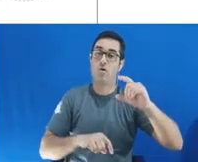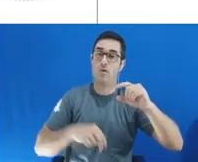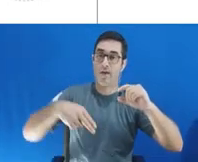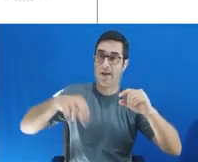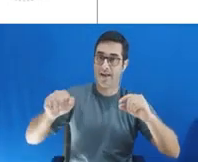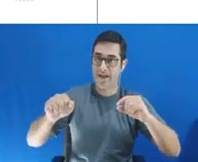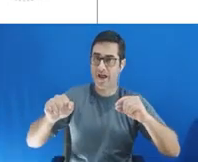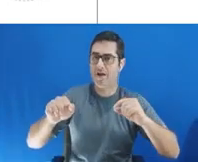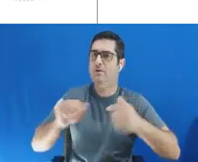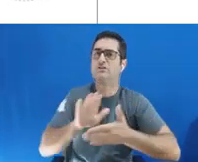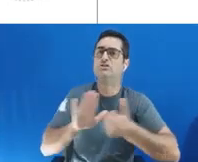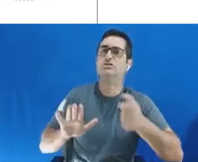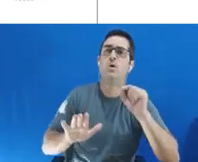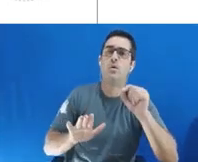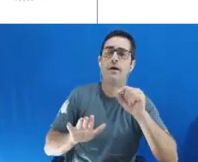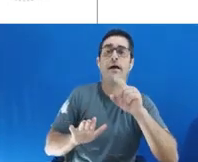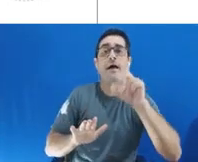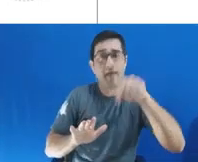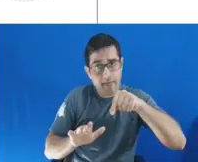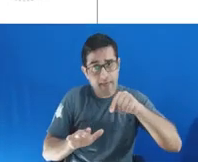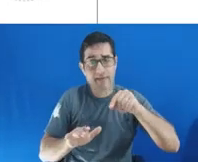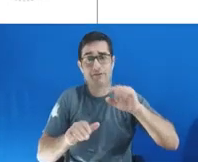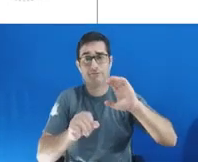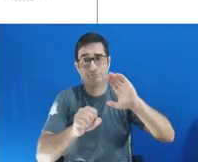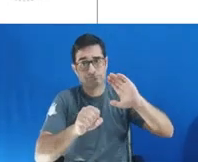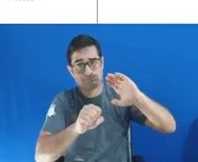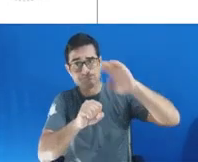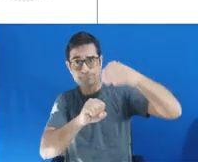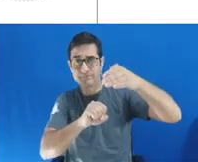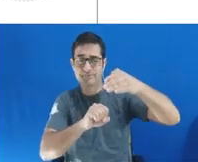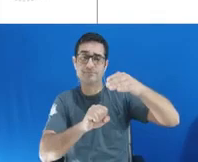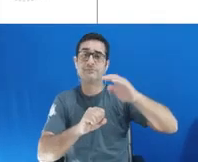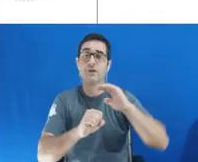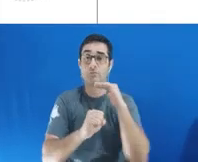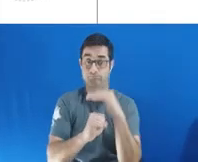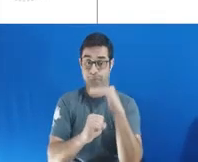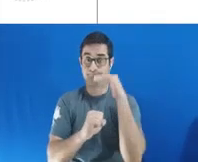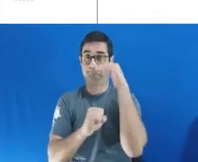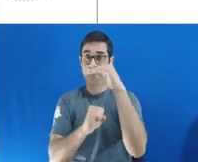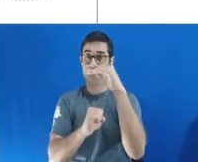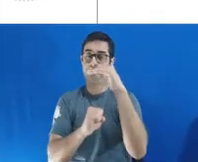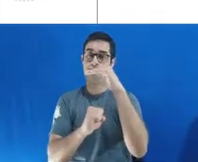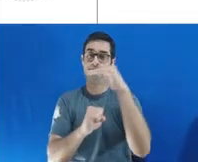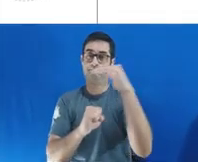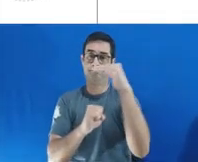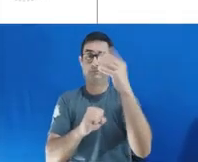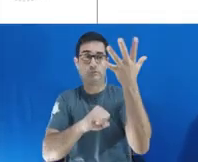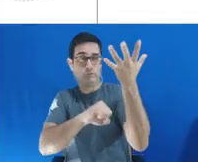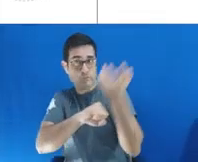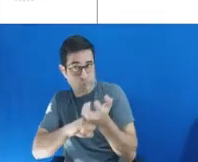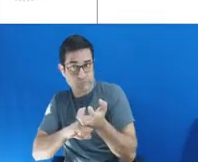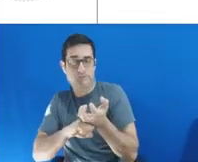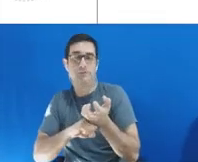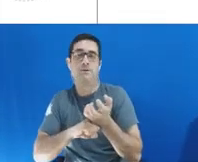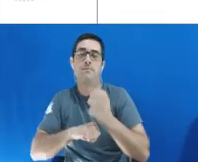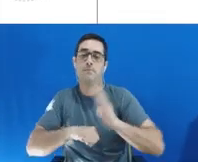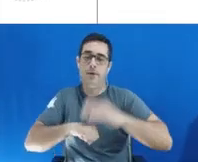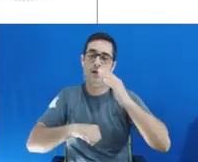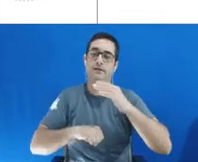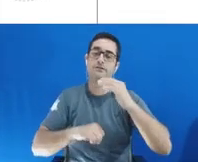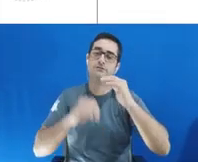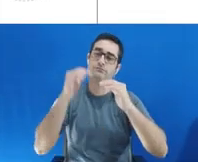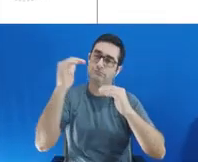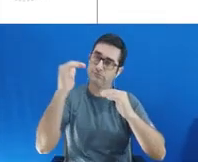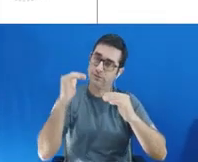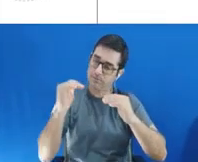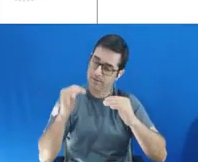vou diminuir dele o mesmo parâmetro, que é a blindagem. Logo, eu vou chegar numa carga nuclear maior, alumínio maior ainda, silício maior